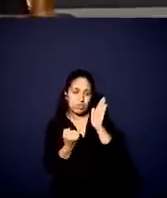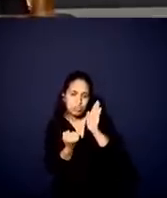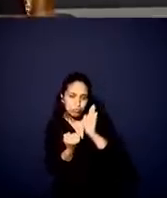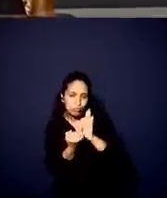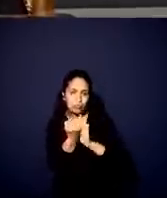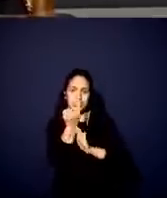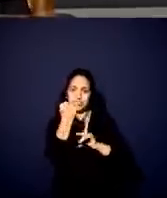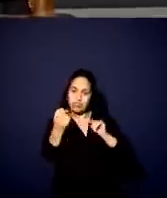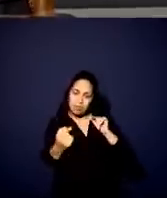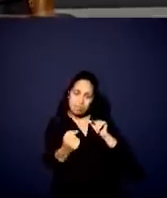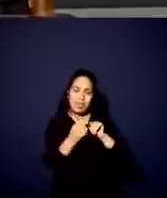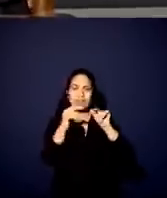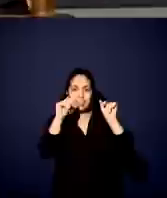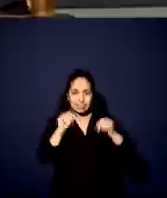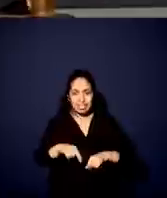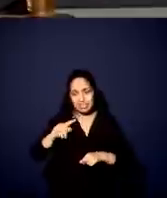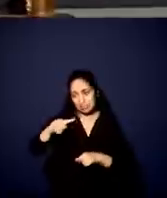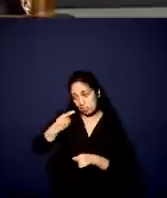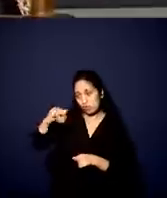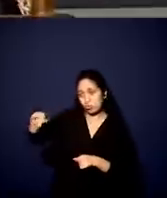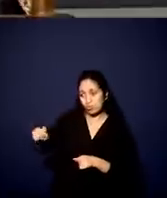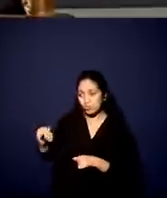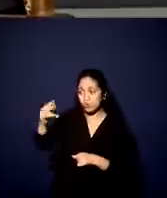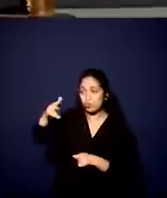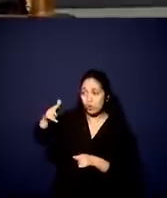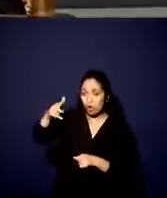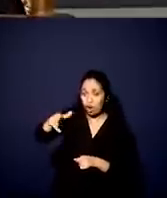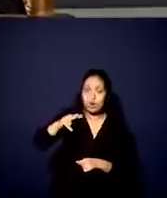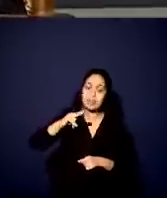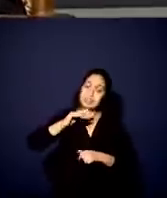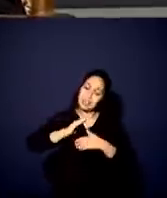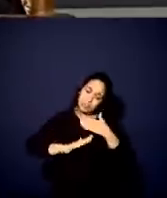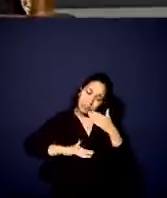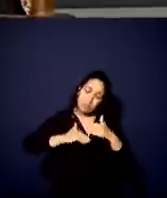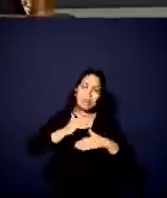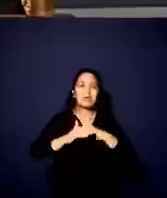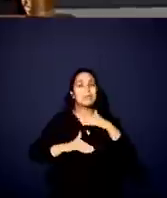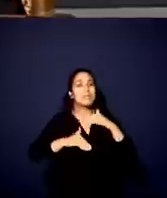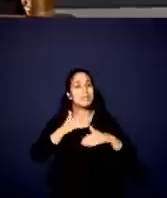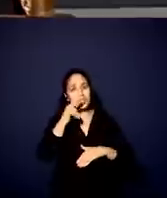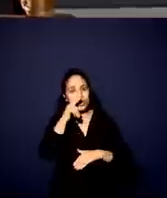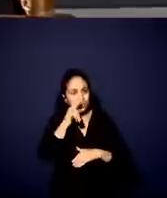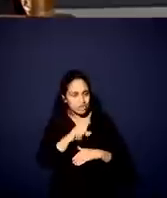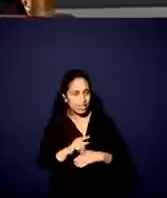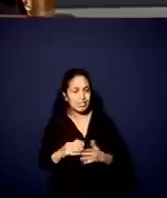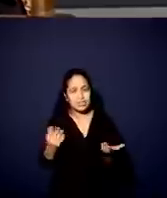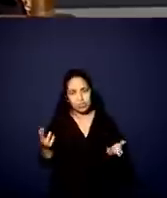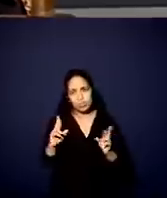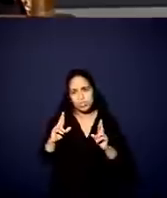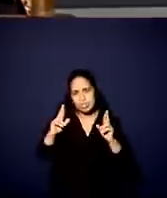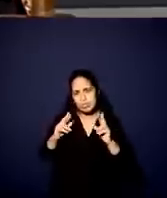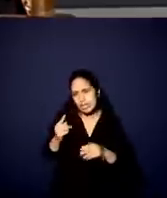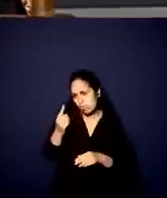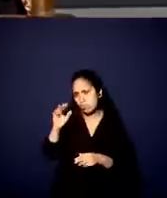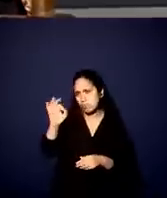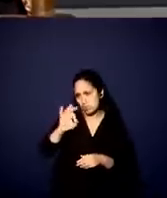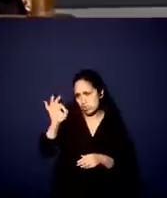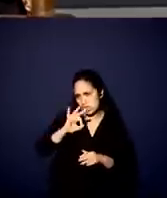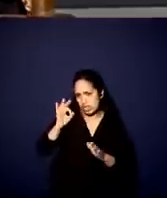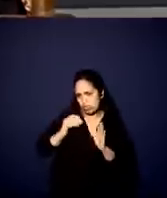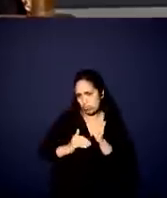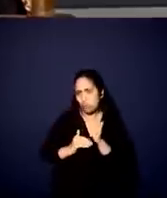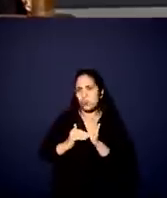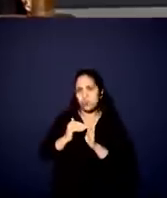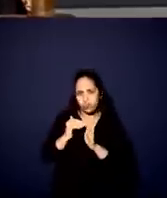você corta juros e volta a crescer enfim de forma mais consistente dito isso a gente espera um crescimento em torno de 1%, tá